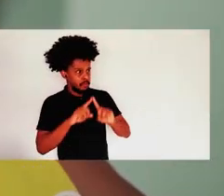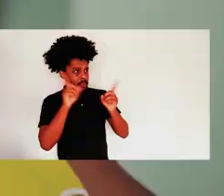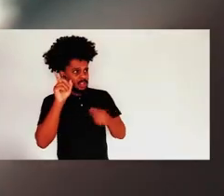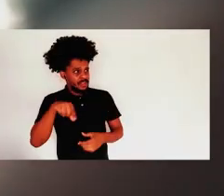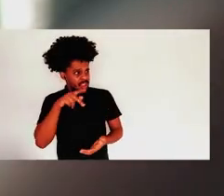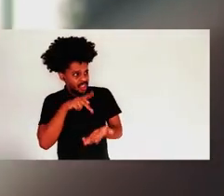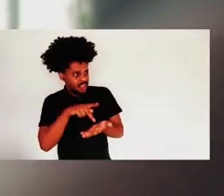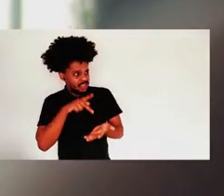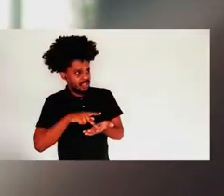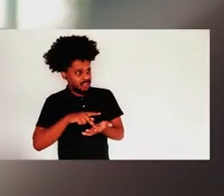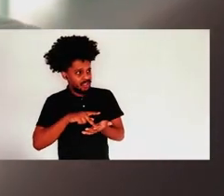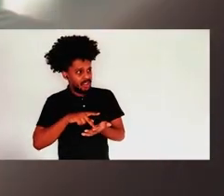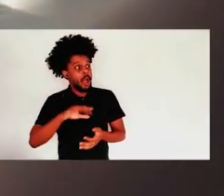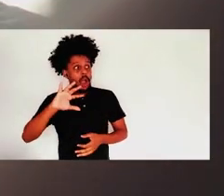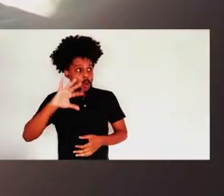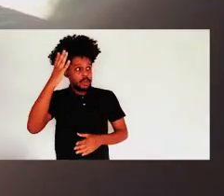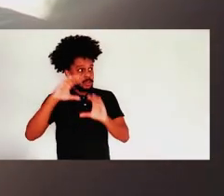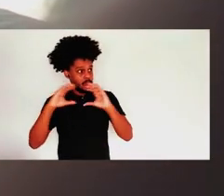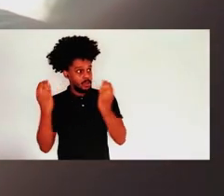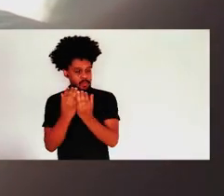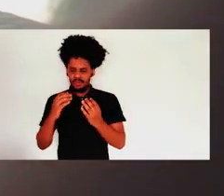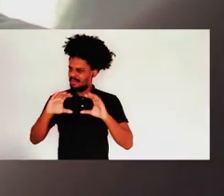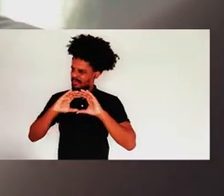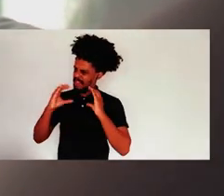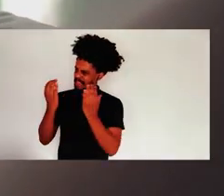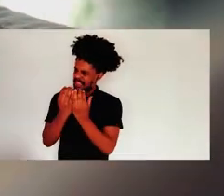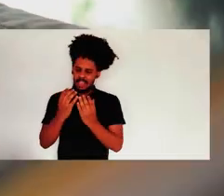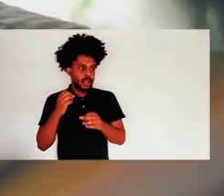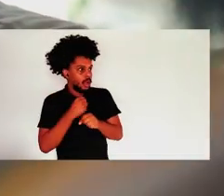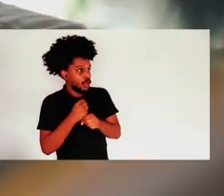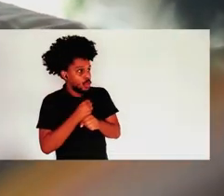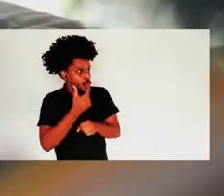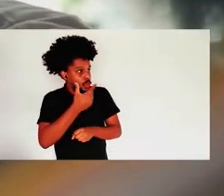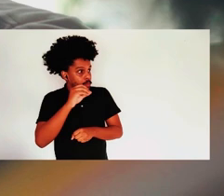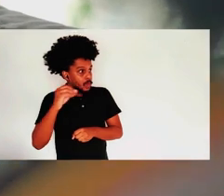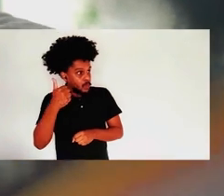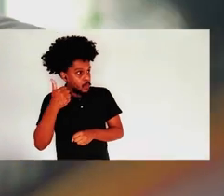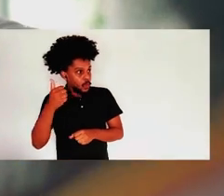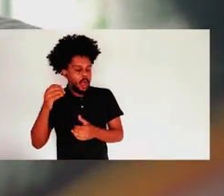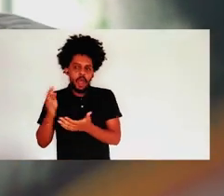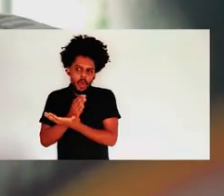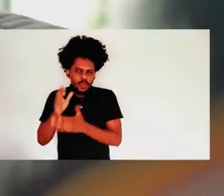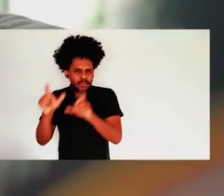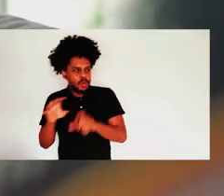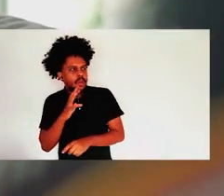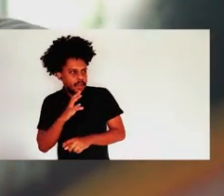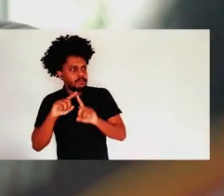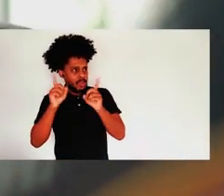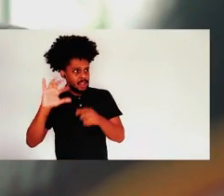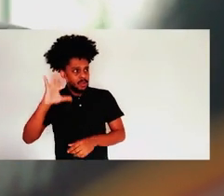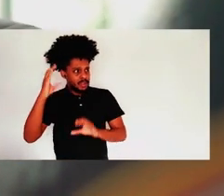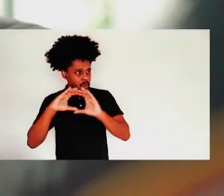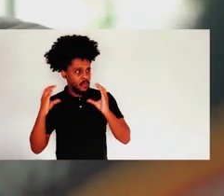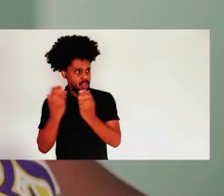todo, né? Mas é verdade. Aconteceu a conferência. Que conferência? 2001. Pouca gente sabe, mas